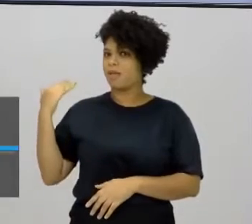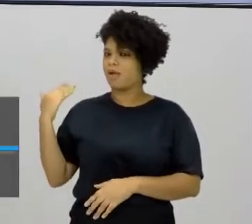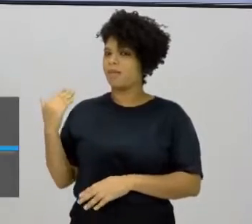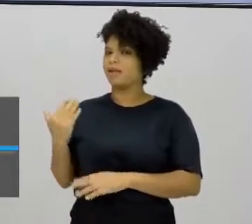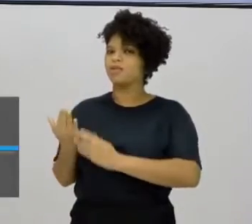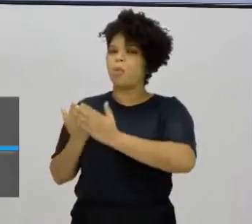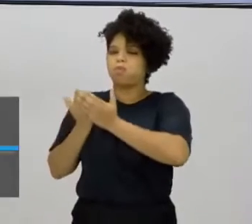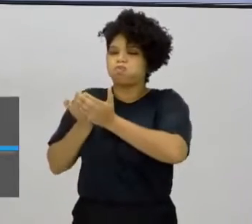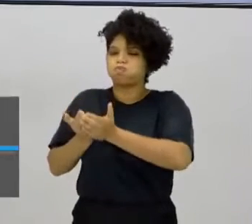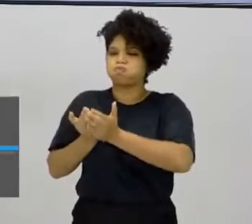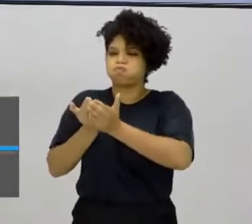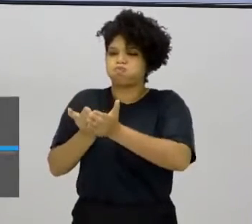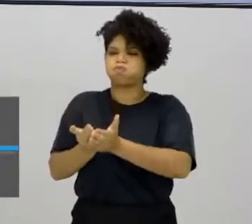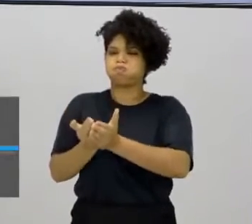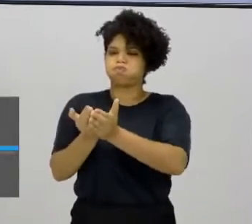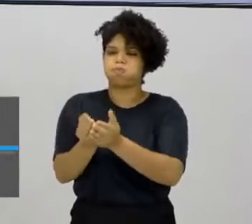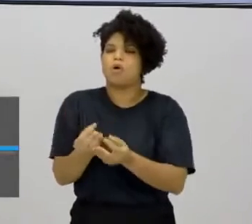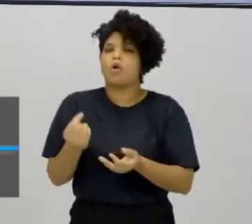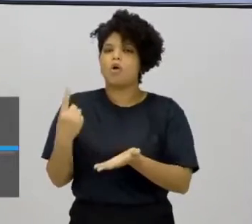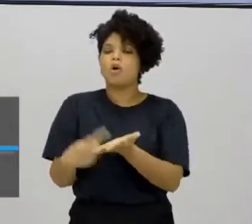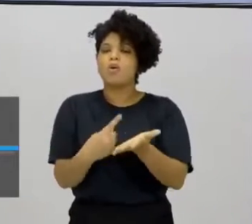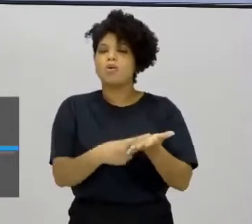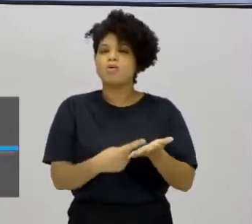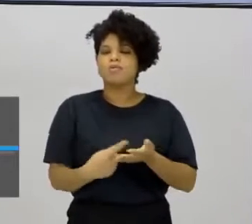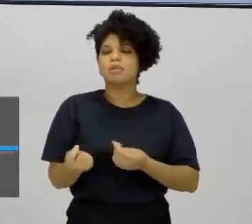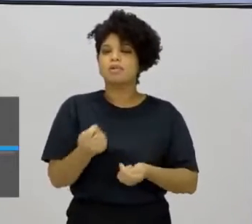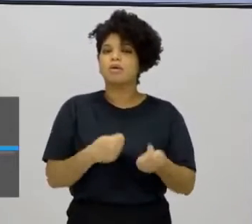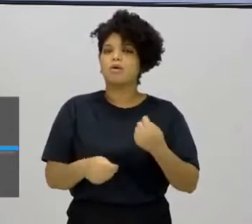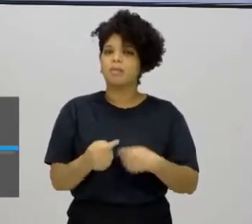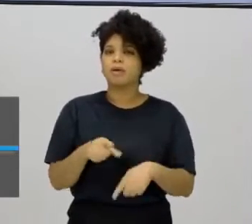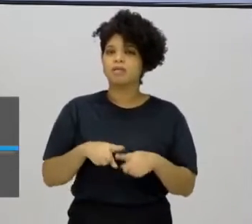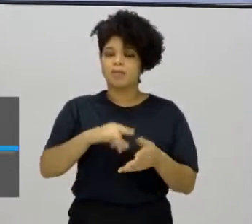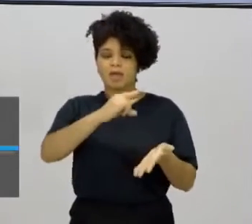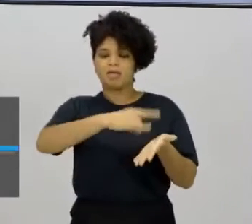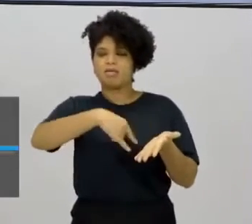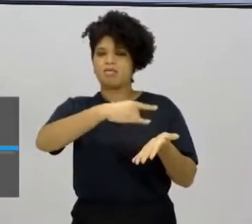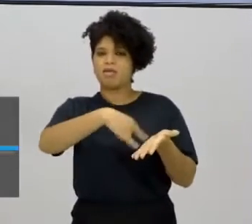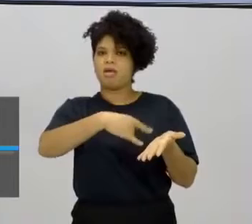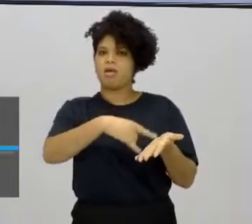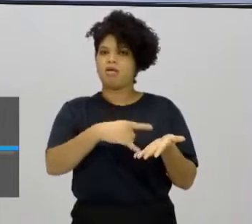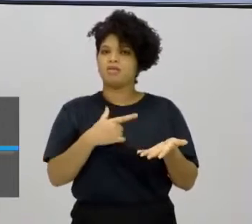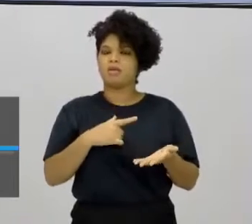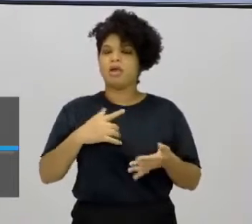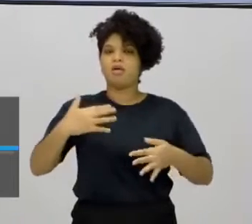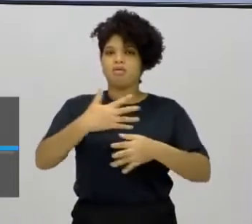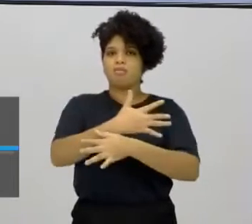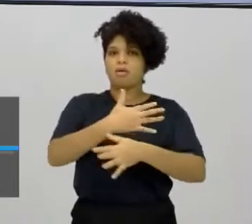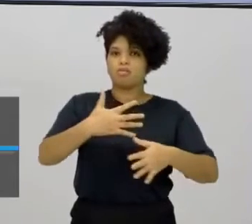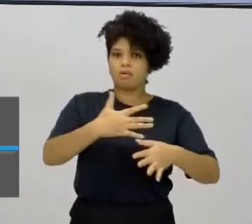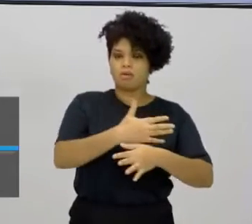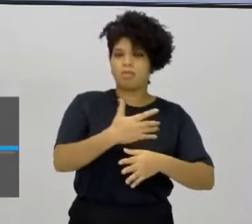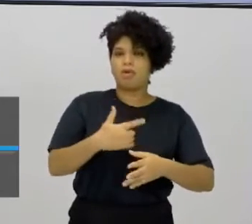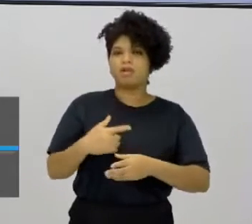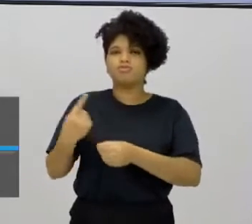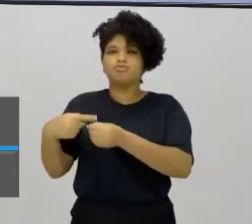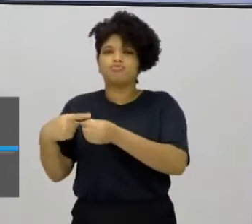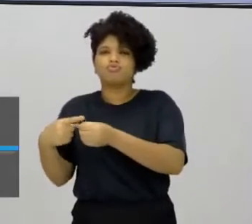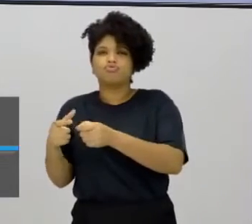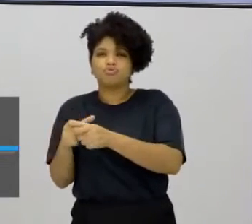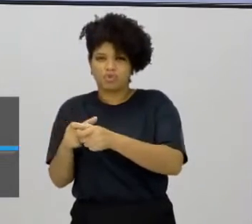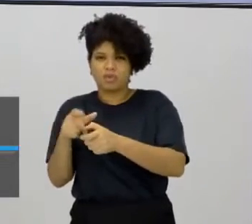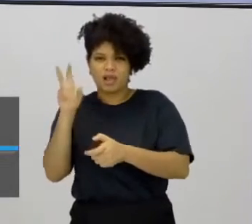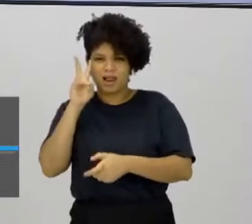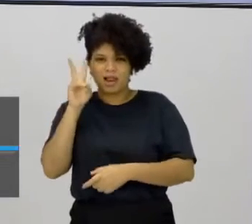acordos comerciais feitos, né, até com tratados entre metrópole e colônia, como o famoso